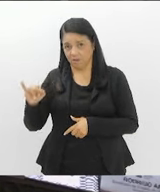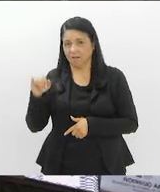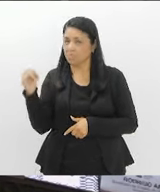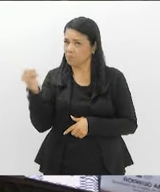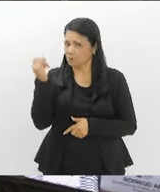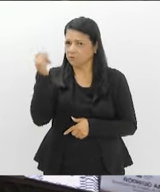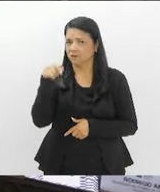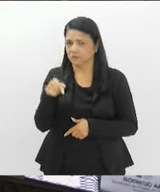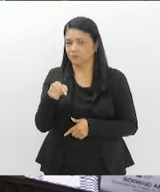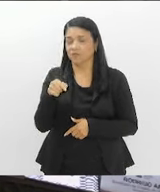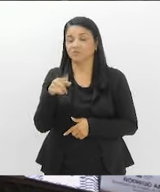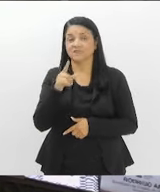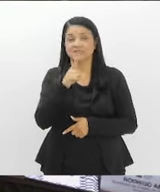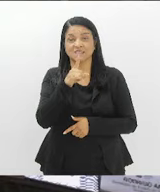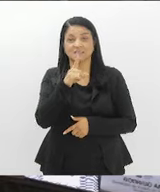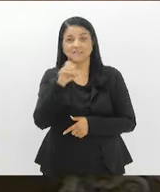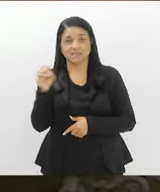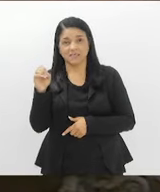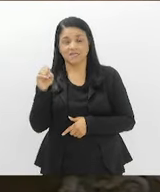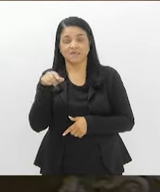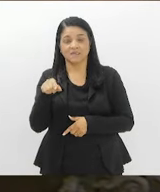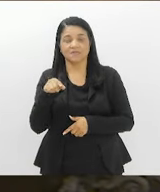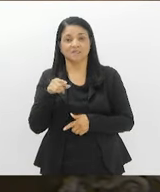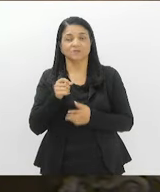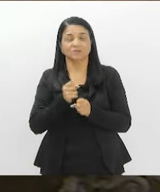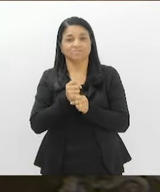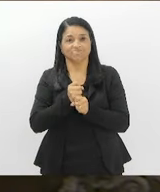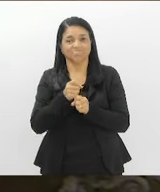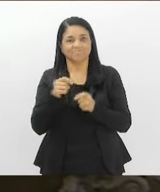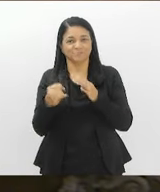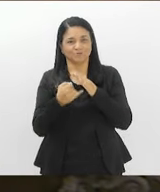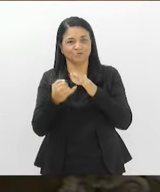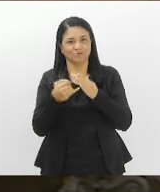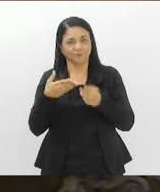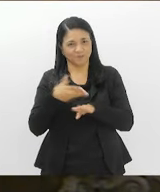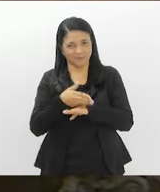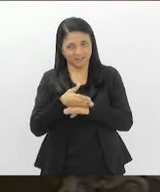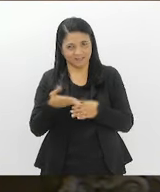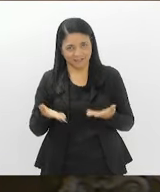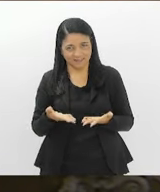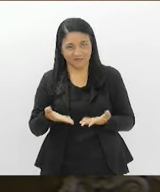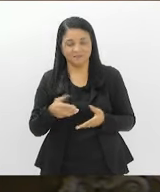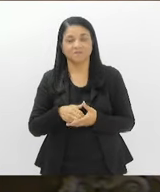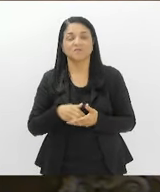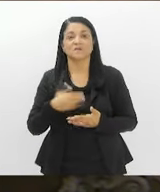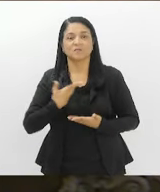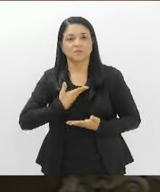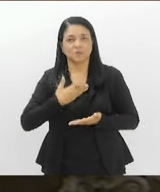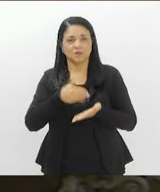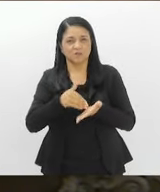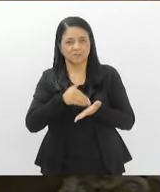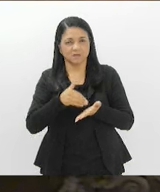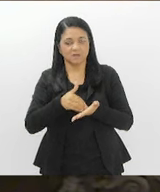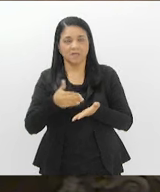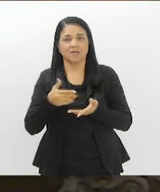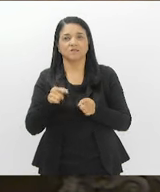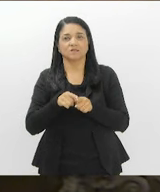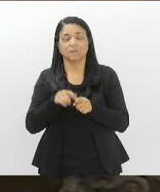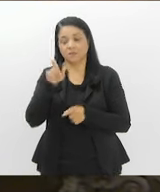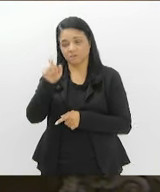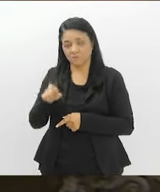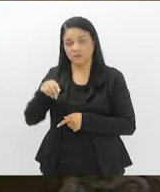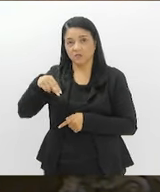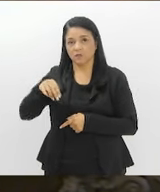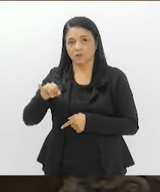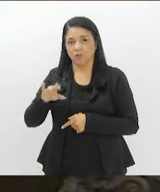essa centenária instituição presente aqui. Meus amigos secretários presentes, na figura do Nicola Bittioni, saúdo